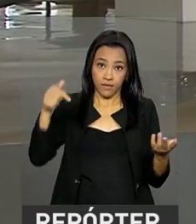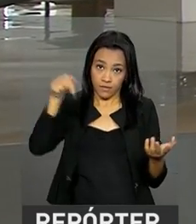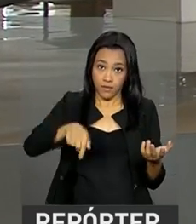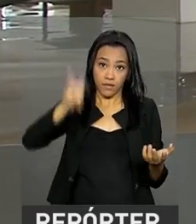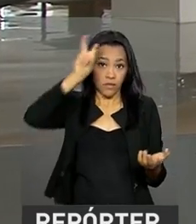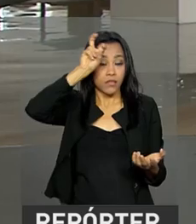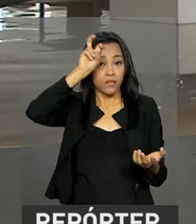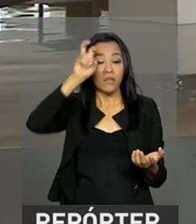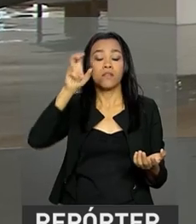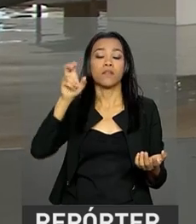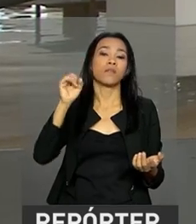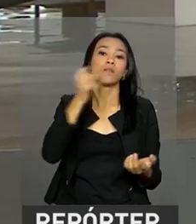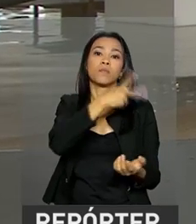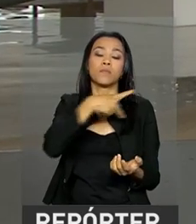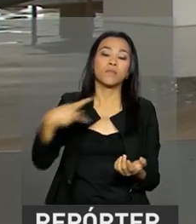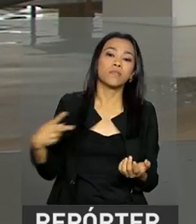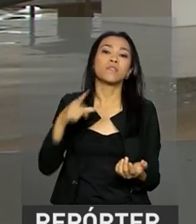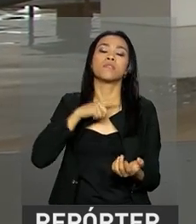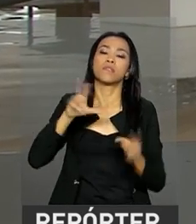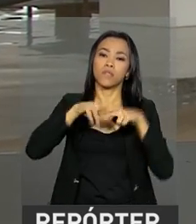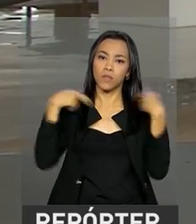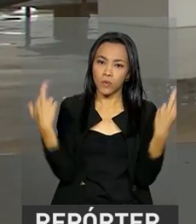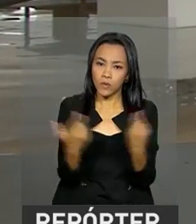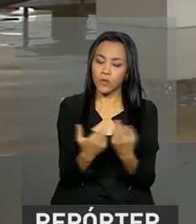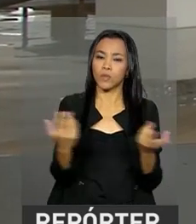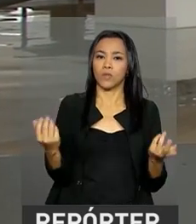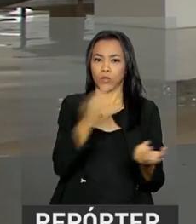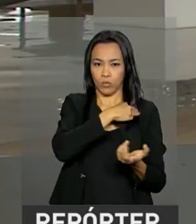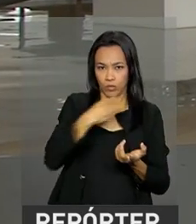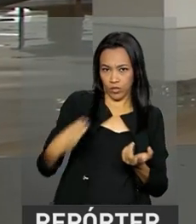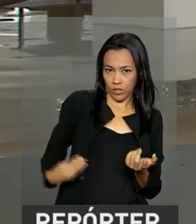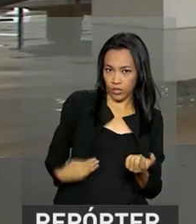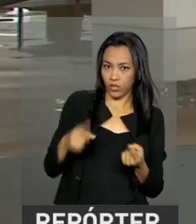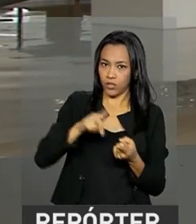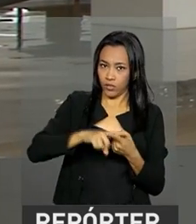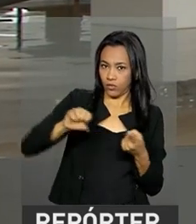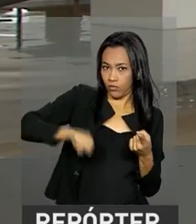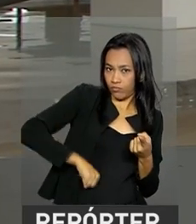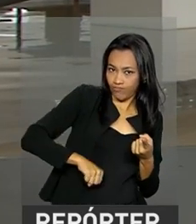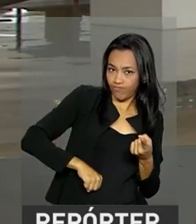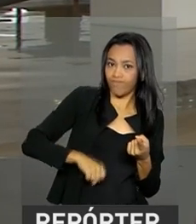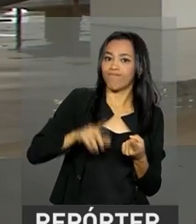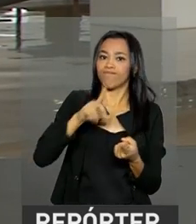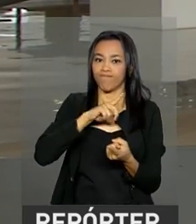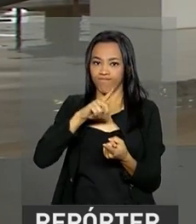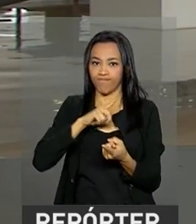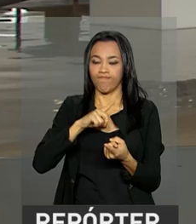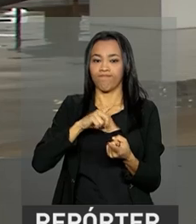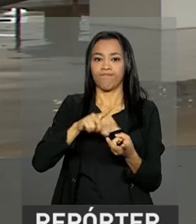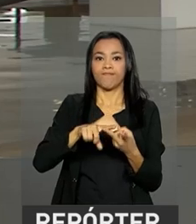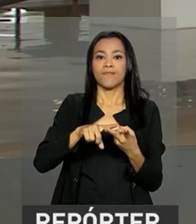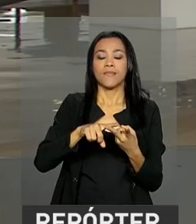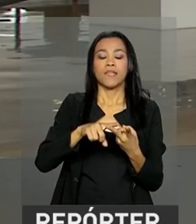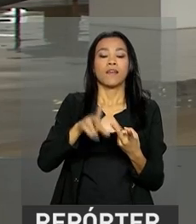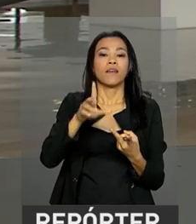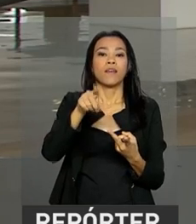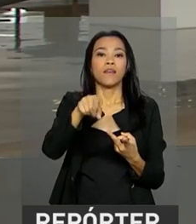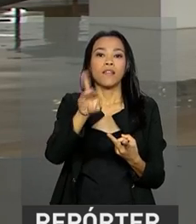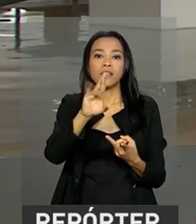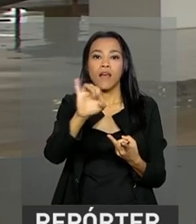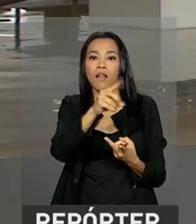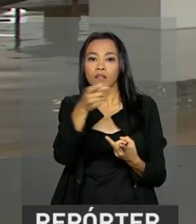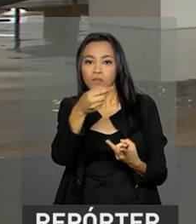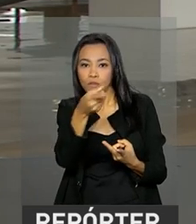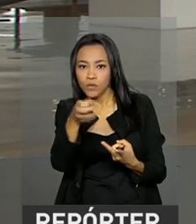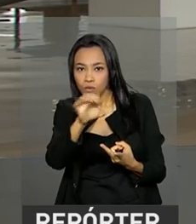Leandro o presidente ele se reúne com o Ministro das relações exteriores Ministro Aluísio Nunes Ferreira ele também recebe aqui no